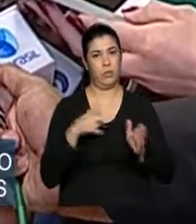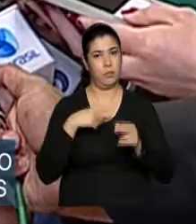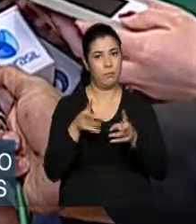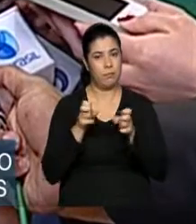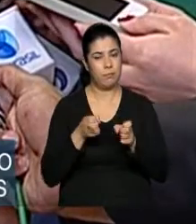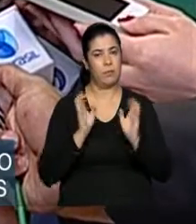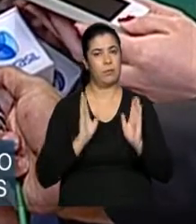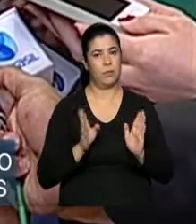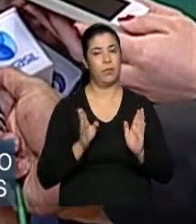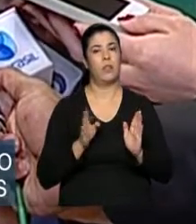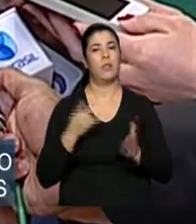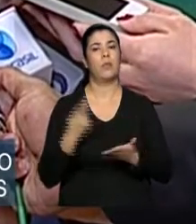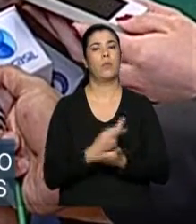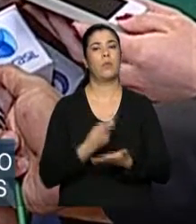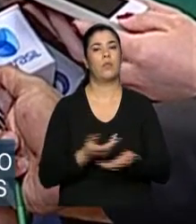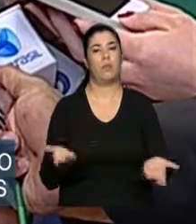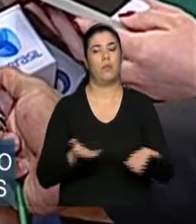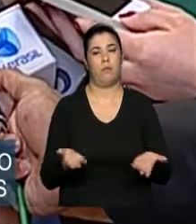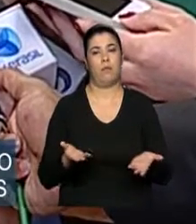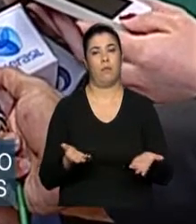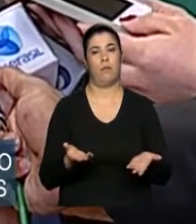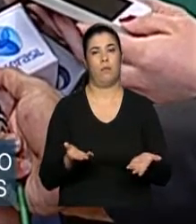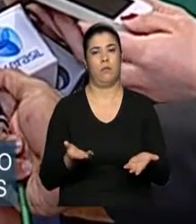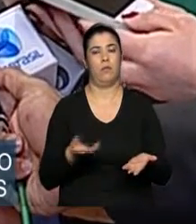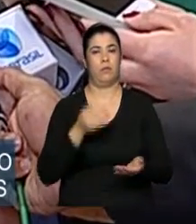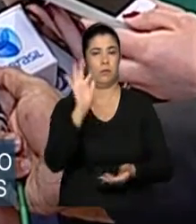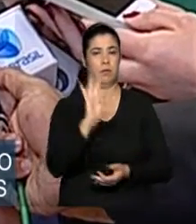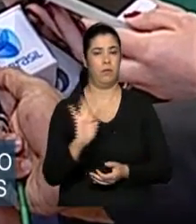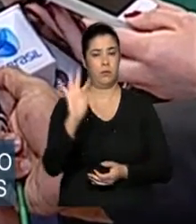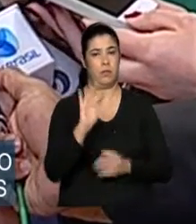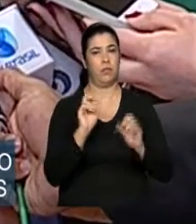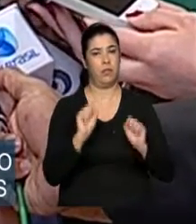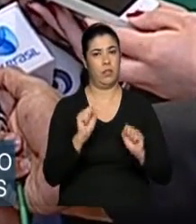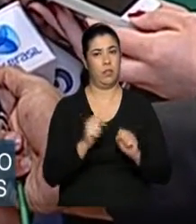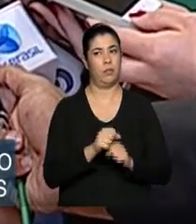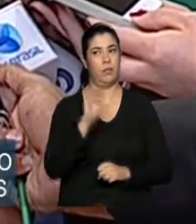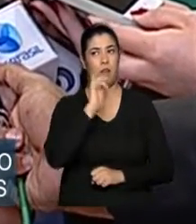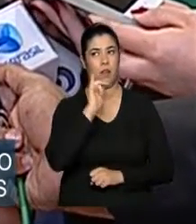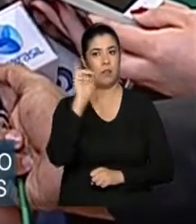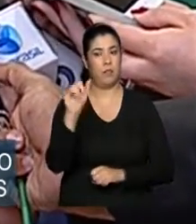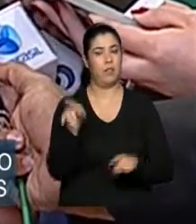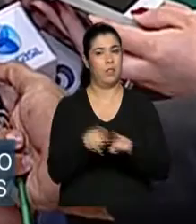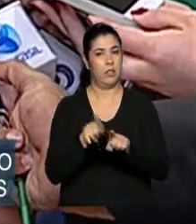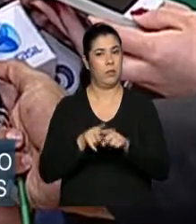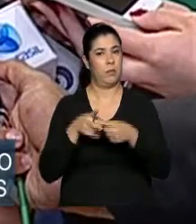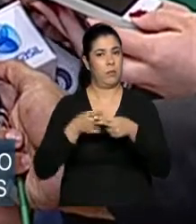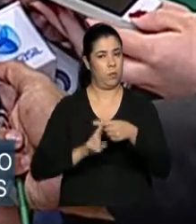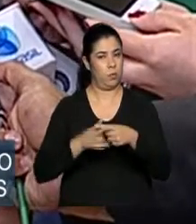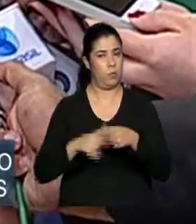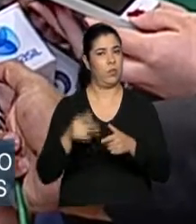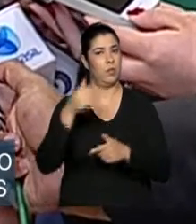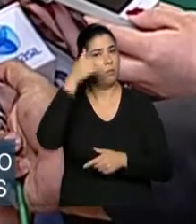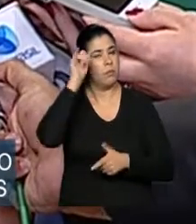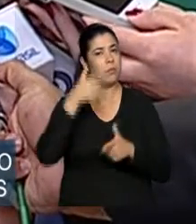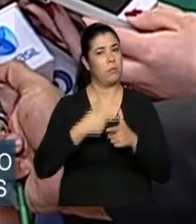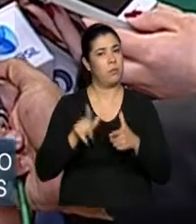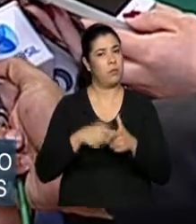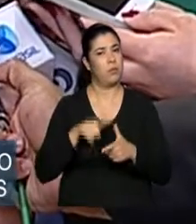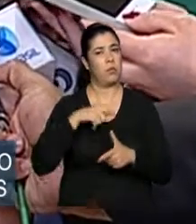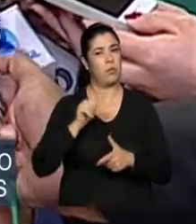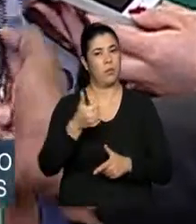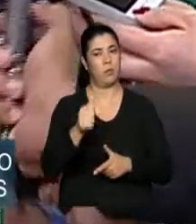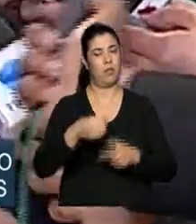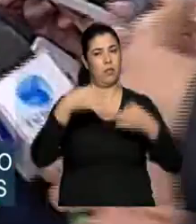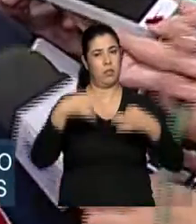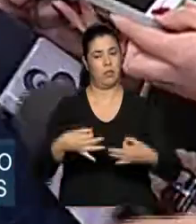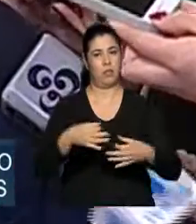já no momento que está ocorrendo e então a faculdade poderá ser alertada para corrigir-se, para garantir uma formação boa.